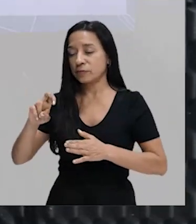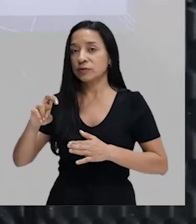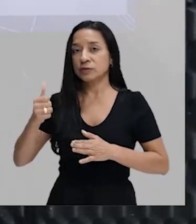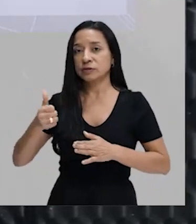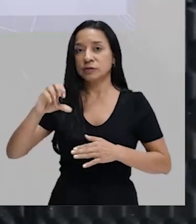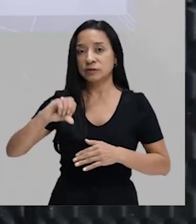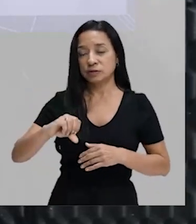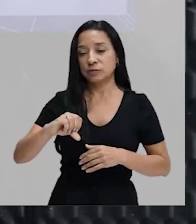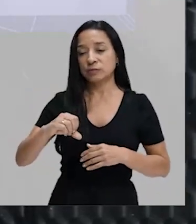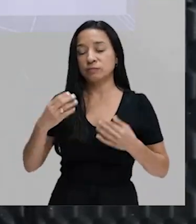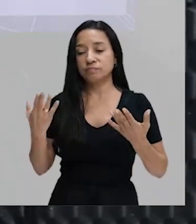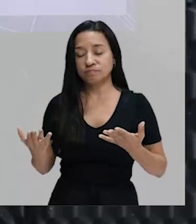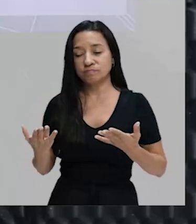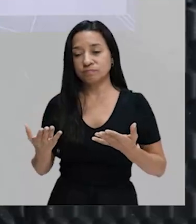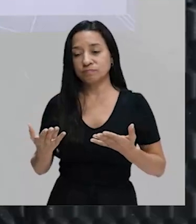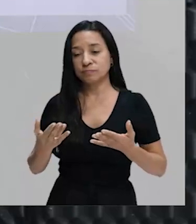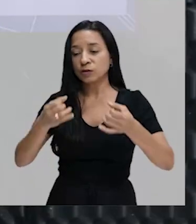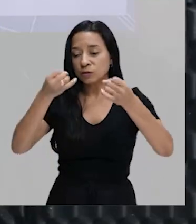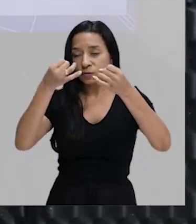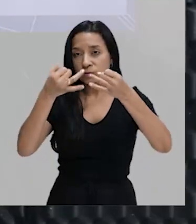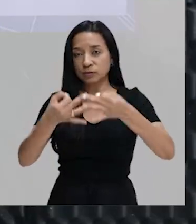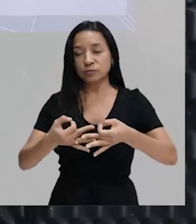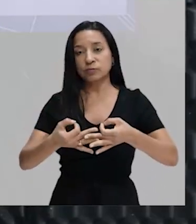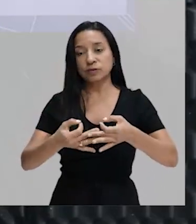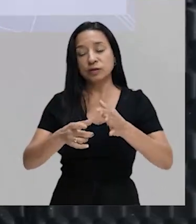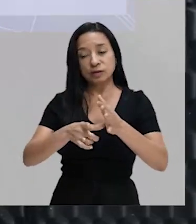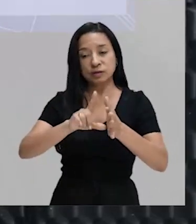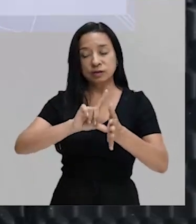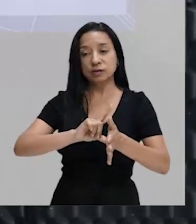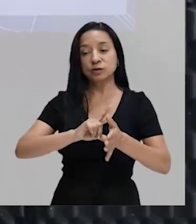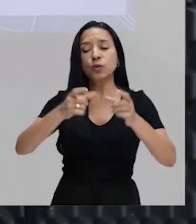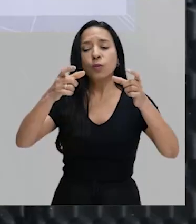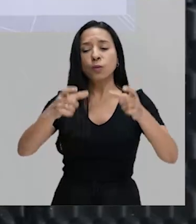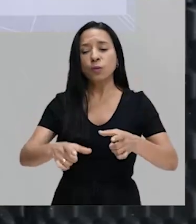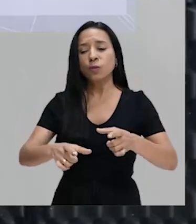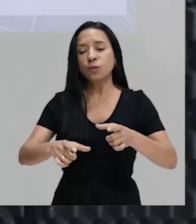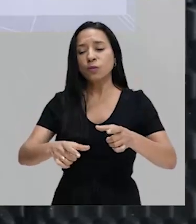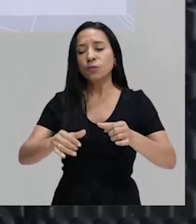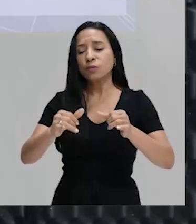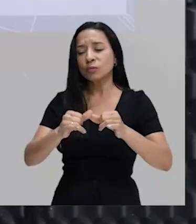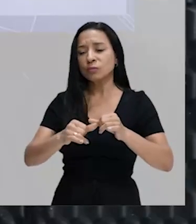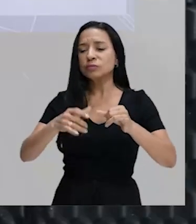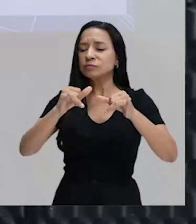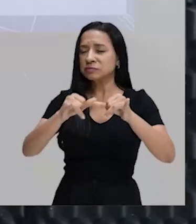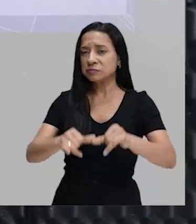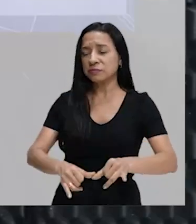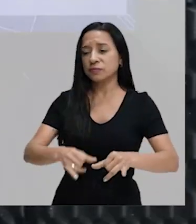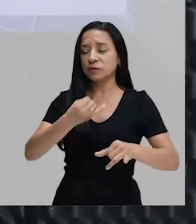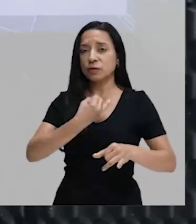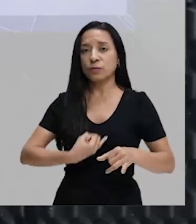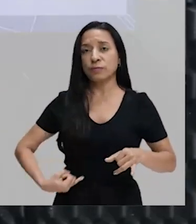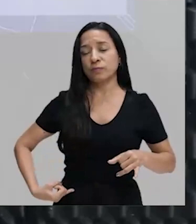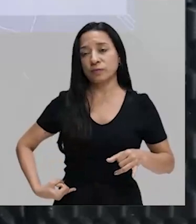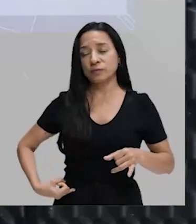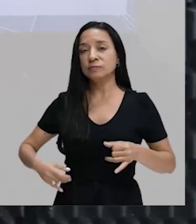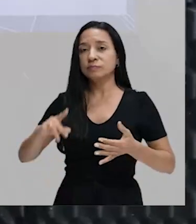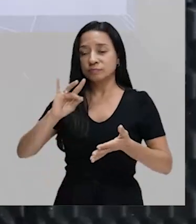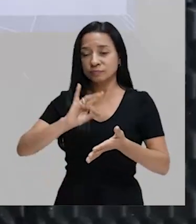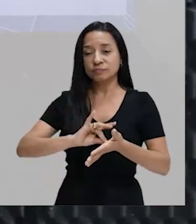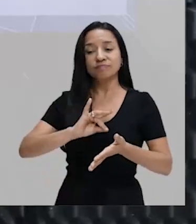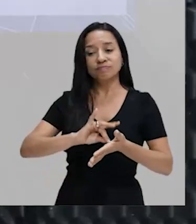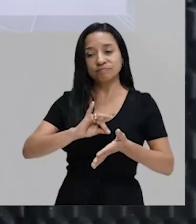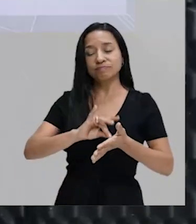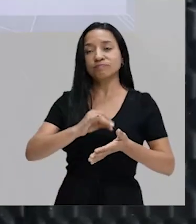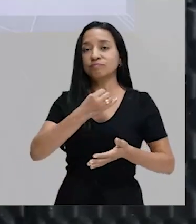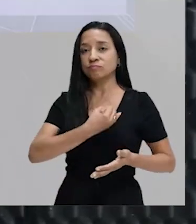1519. Então, quando eu falei ainda há pouco para vocês, aonde será que fica esse império? Era realmente um